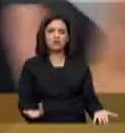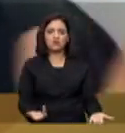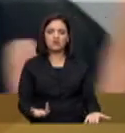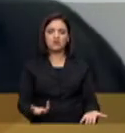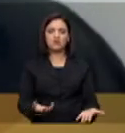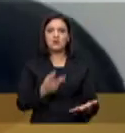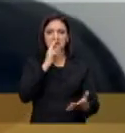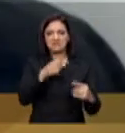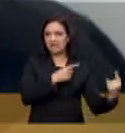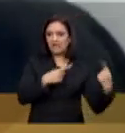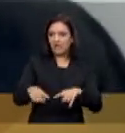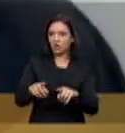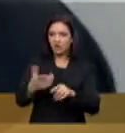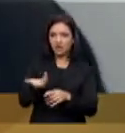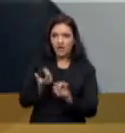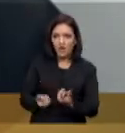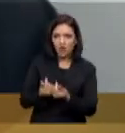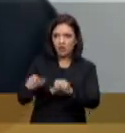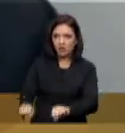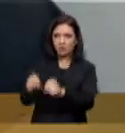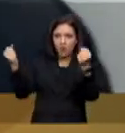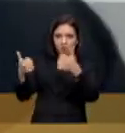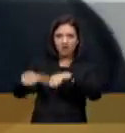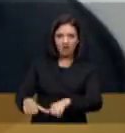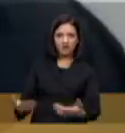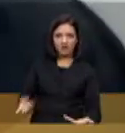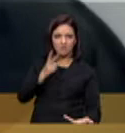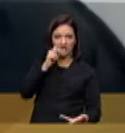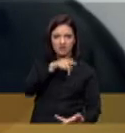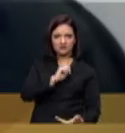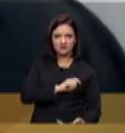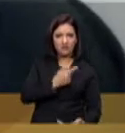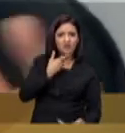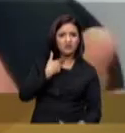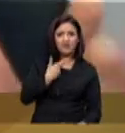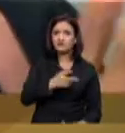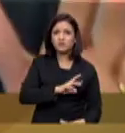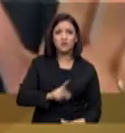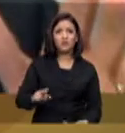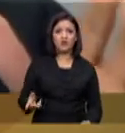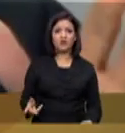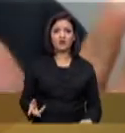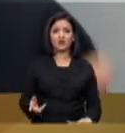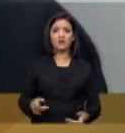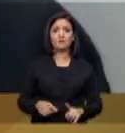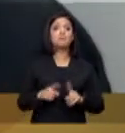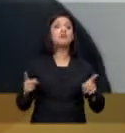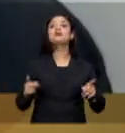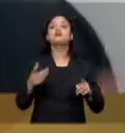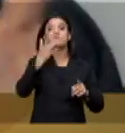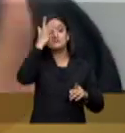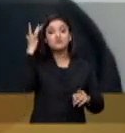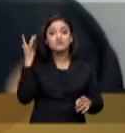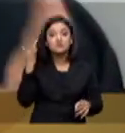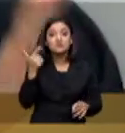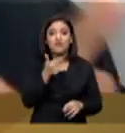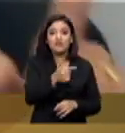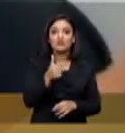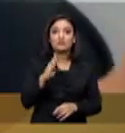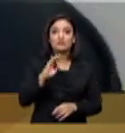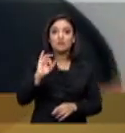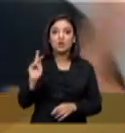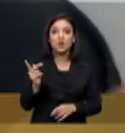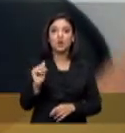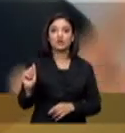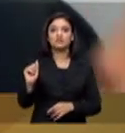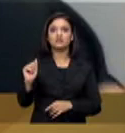ou quebrar a economia brasileira, é sempre esse argumento. Eu indago se os 11 bilhões que os anunciantes têm pagam o custo que o SUS